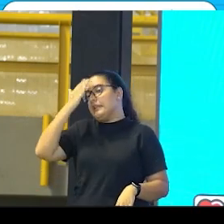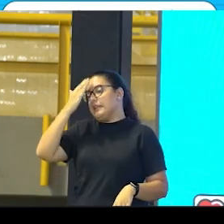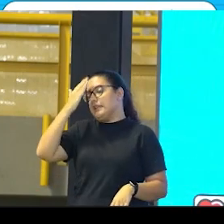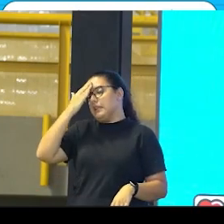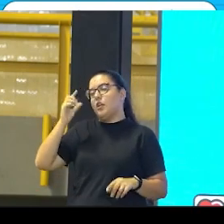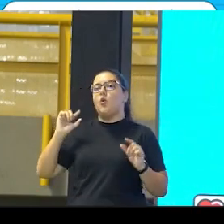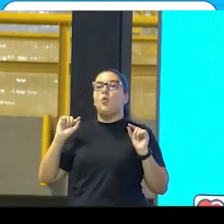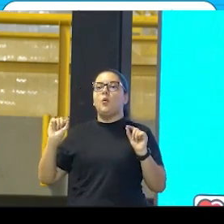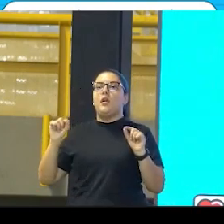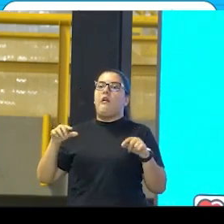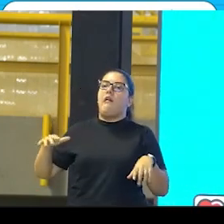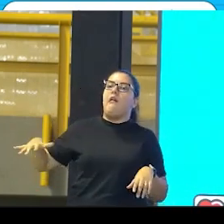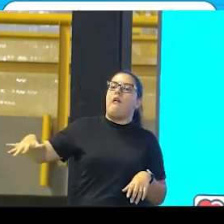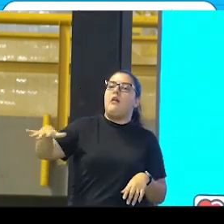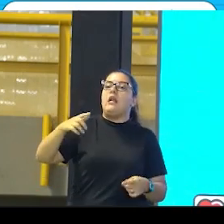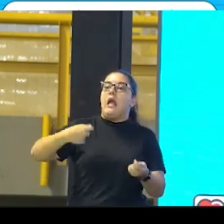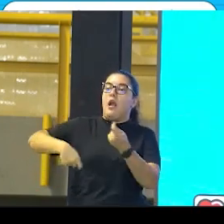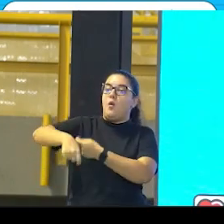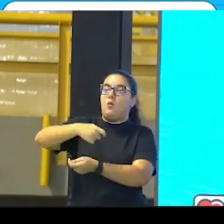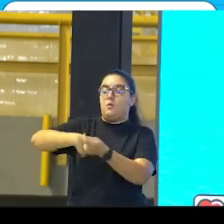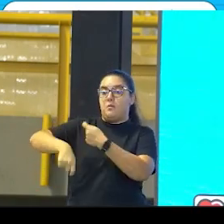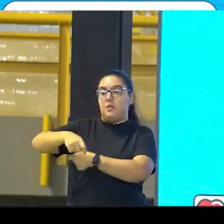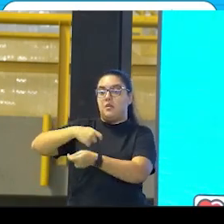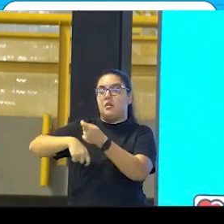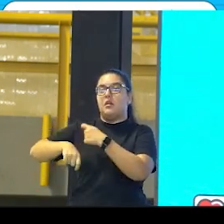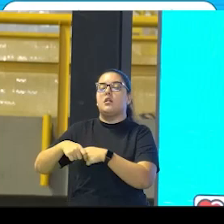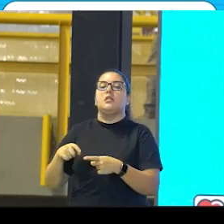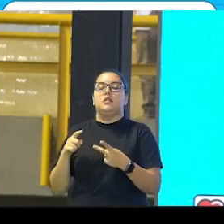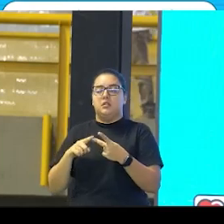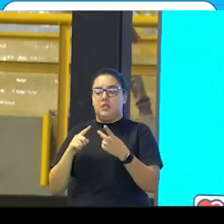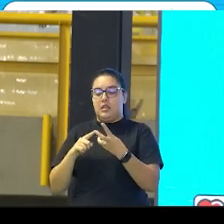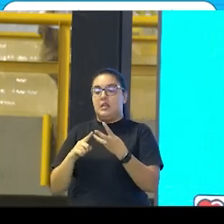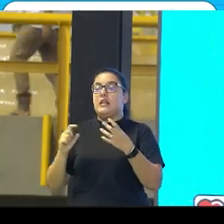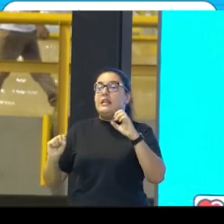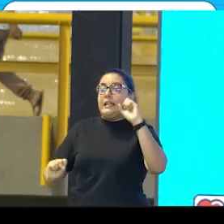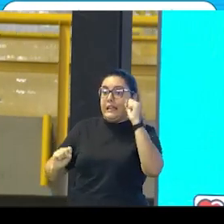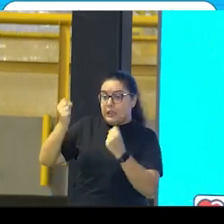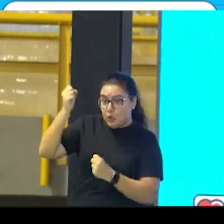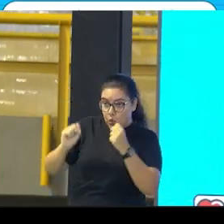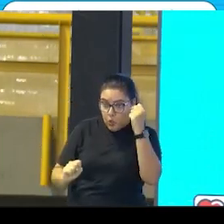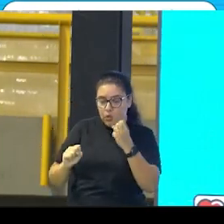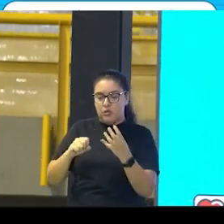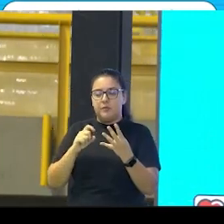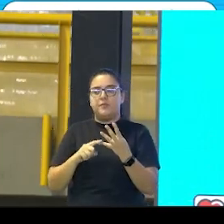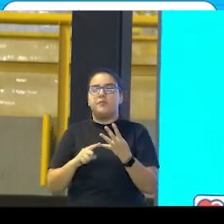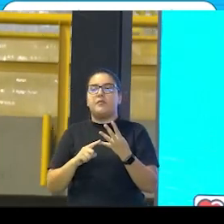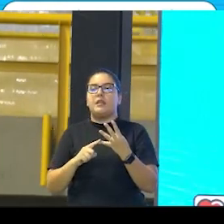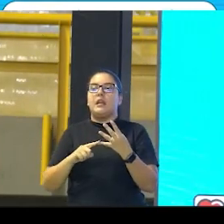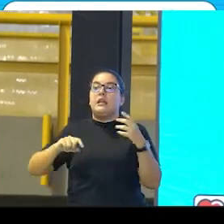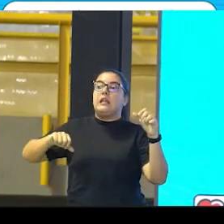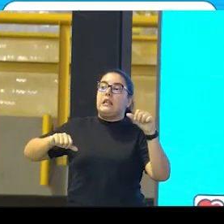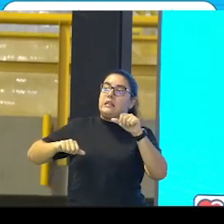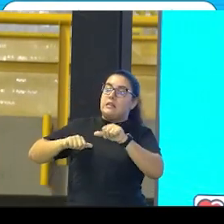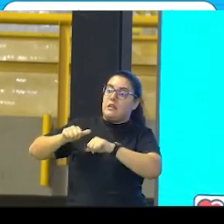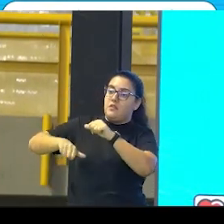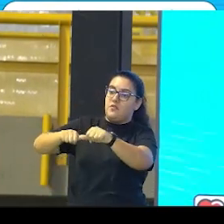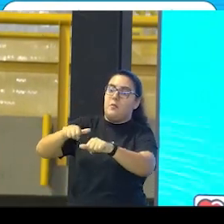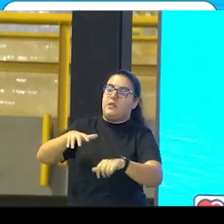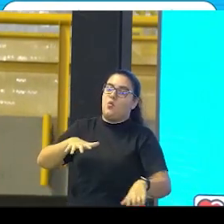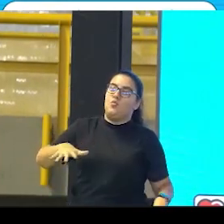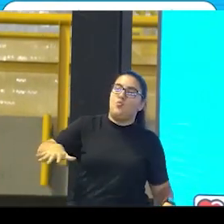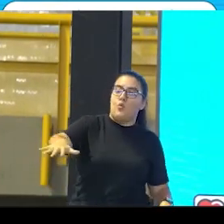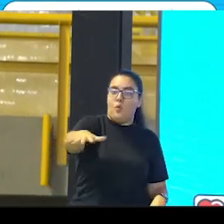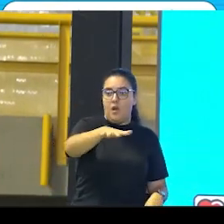entenda a parte de economia, a parte de indústria, a parte de transformação do